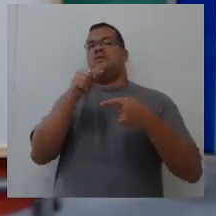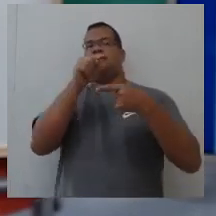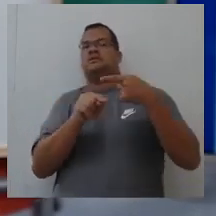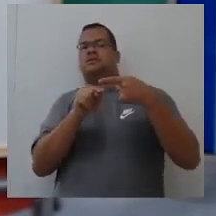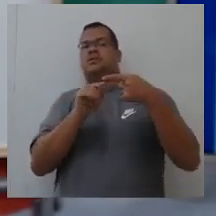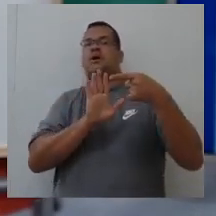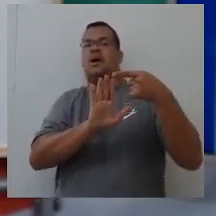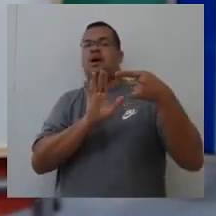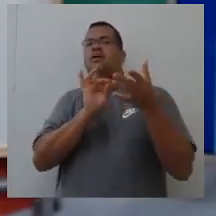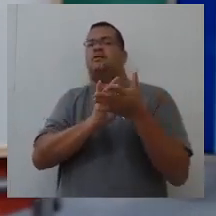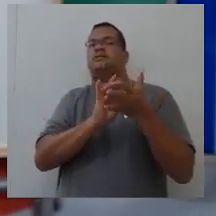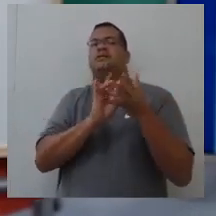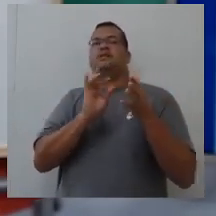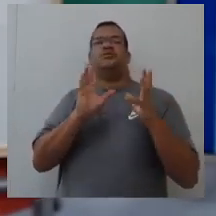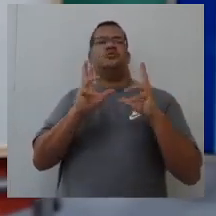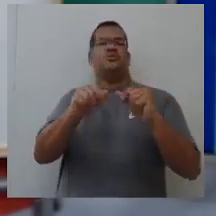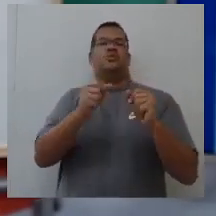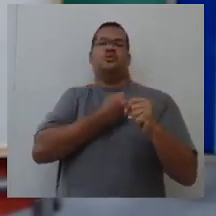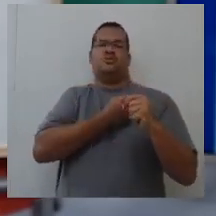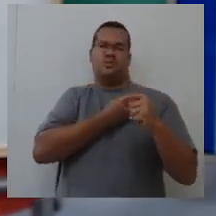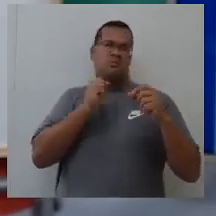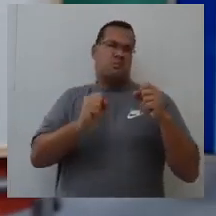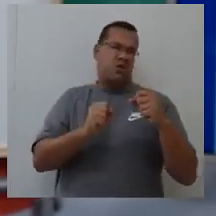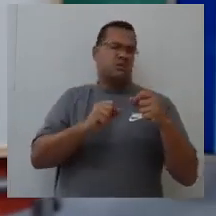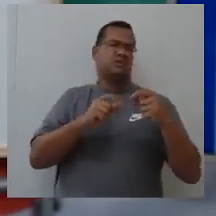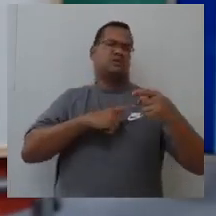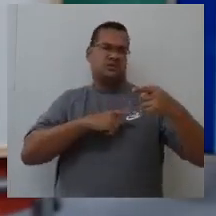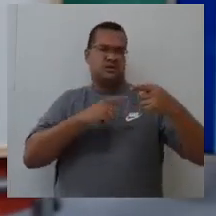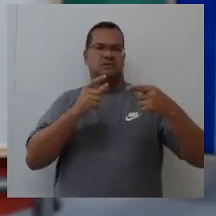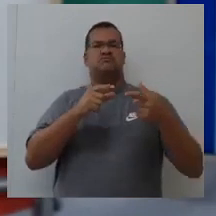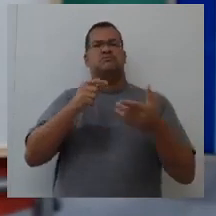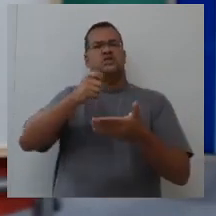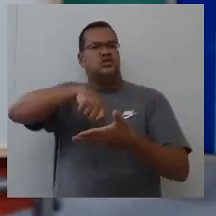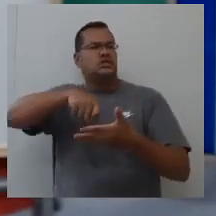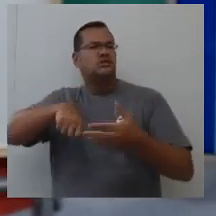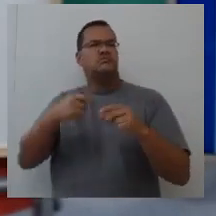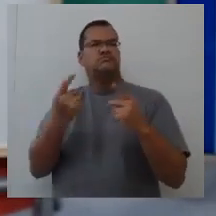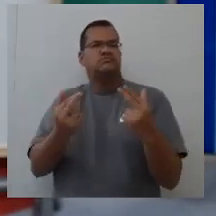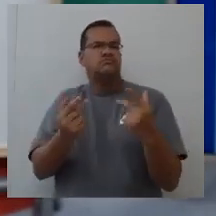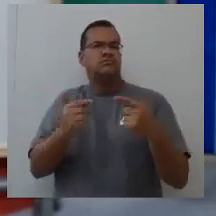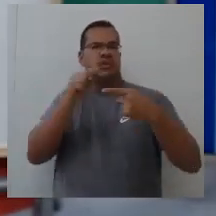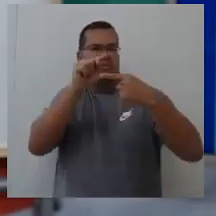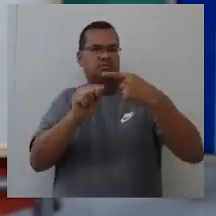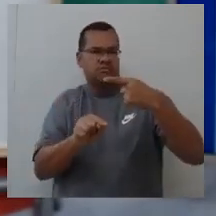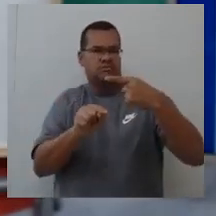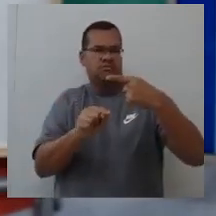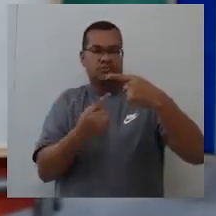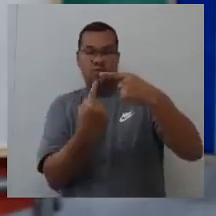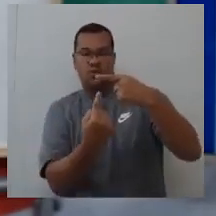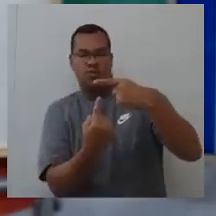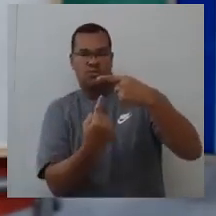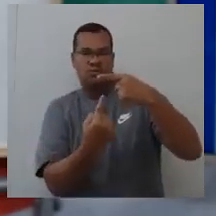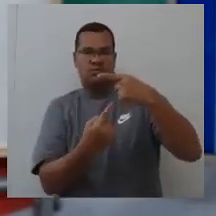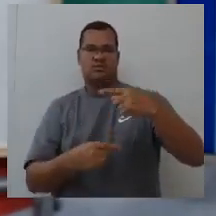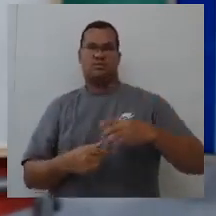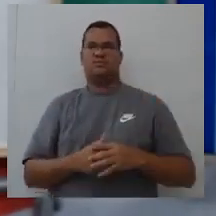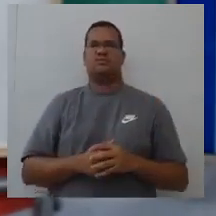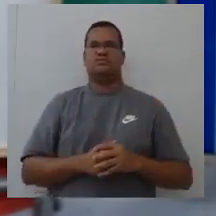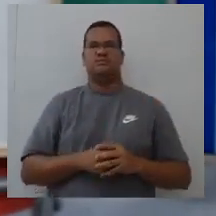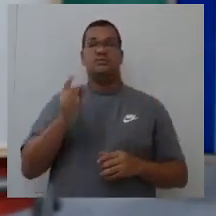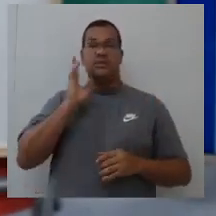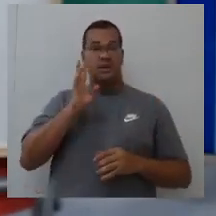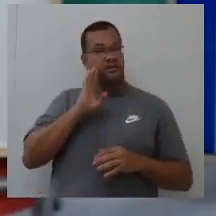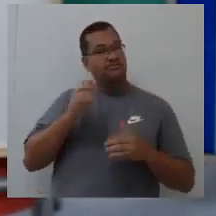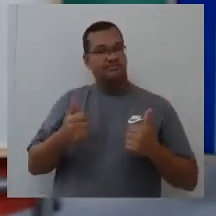mas na verdade todo número inteiro ele pode ser representado na forma fracionária com o denominador 1. Beleza?